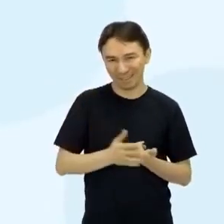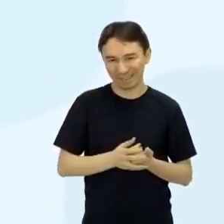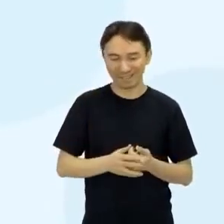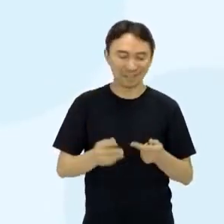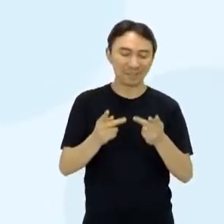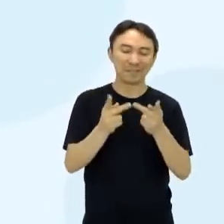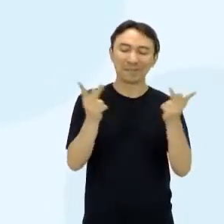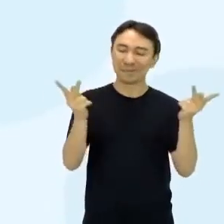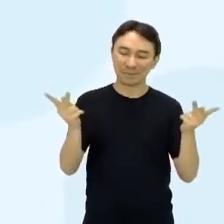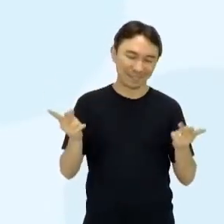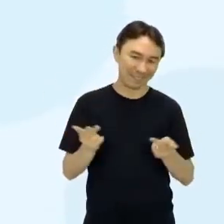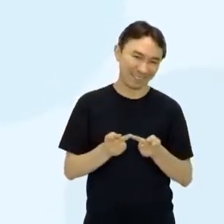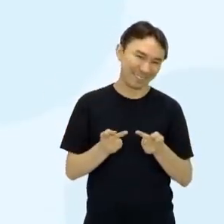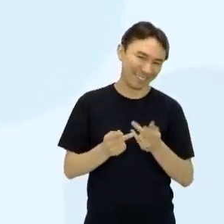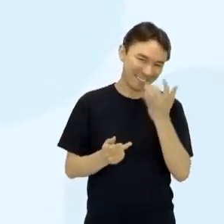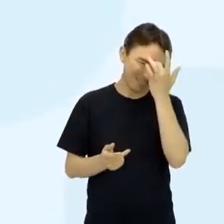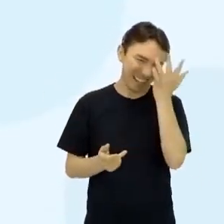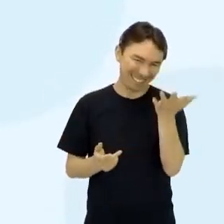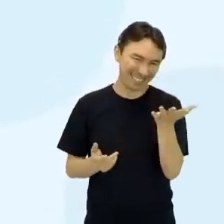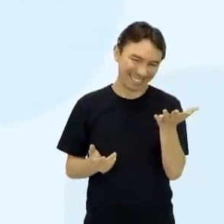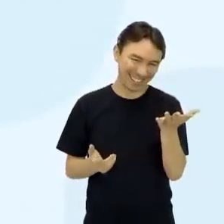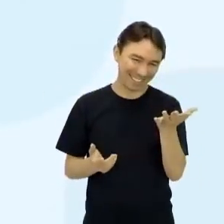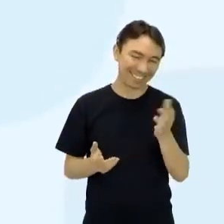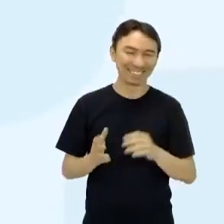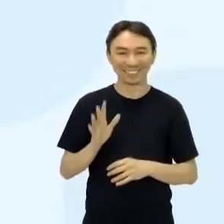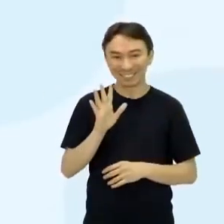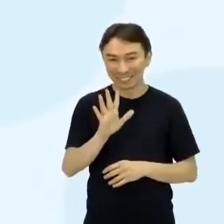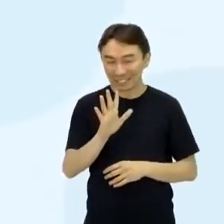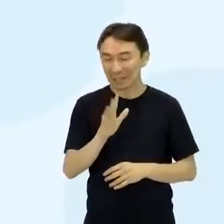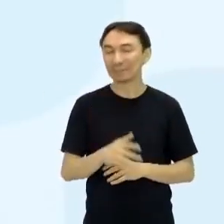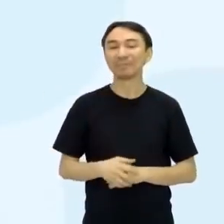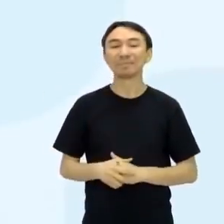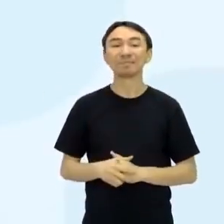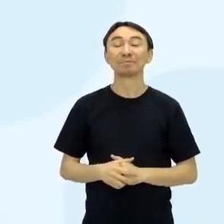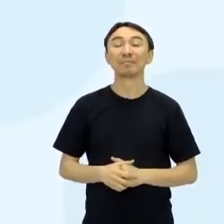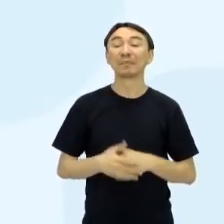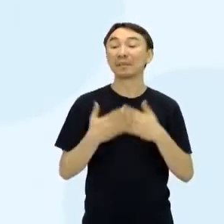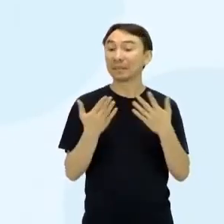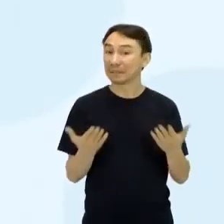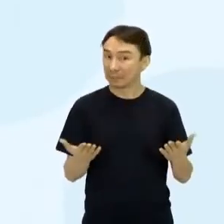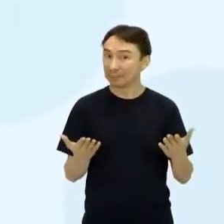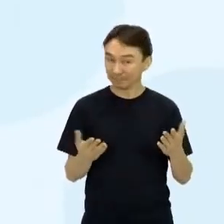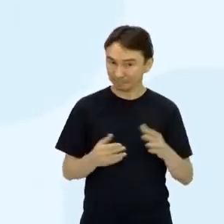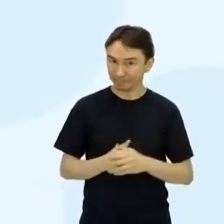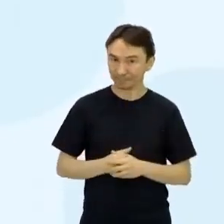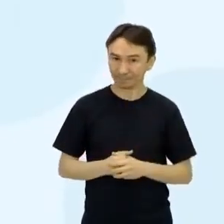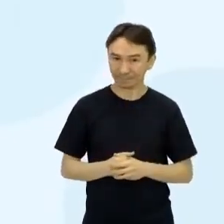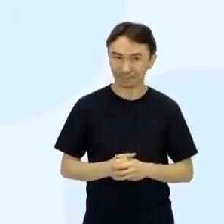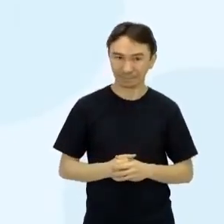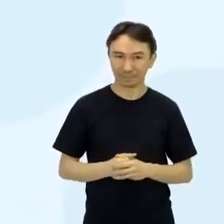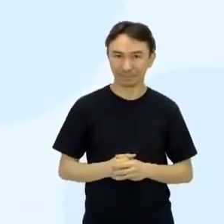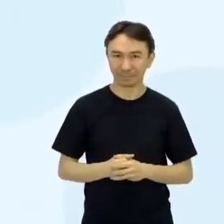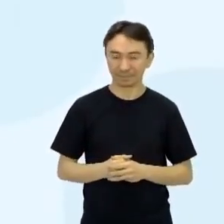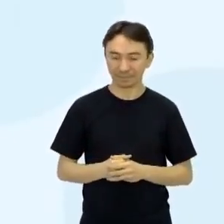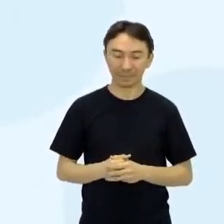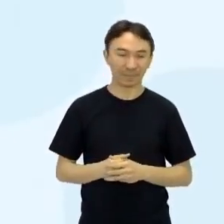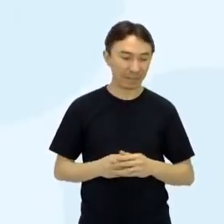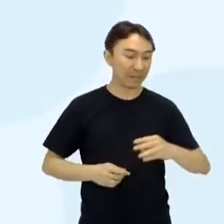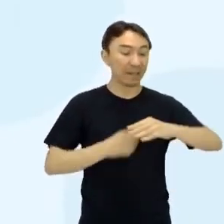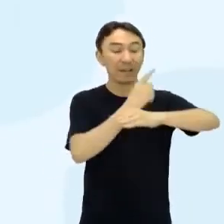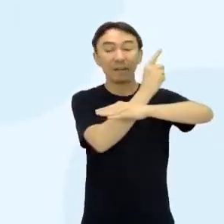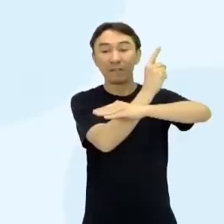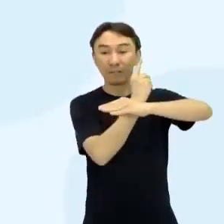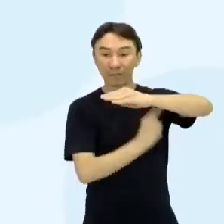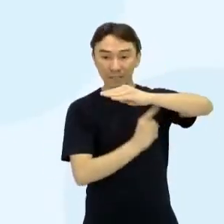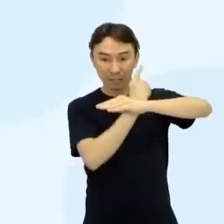pizza, tudo fica muito mais fácil, né? Então, olha só. Então, para calcular a fração de algo,